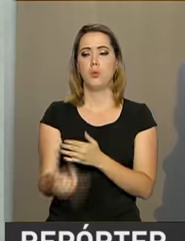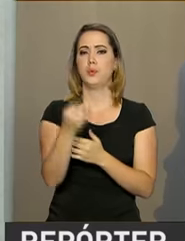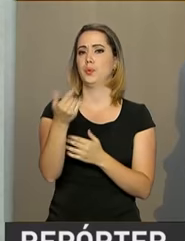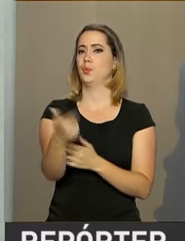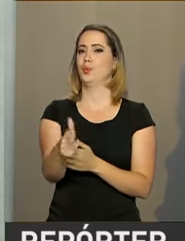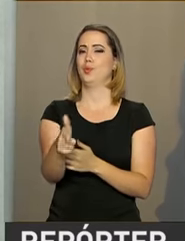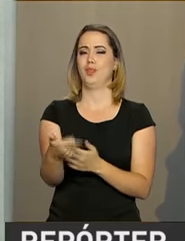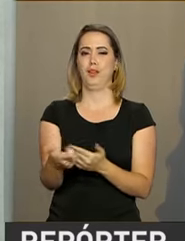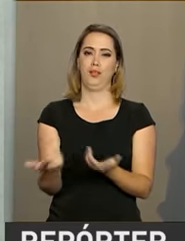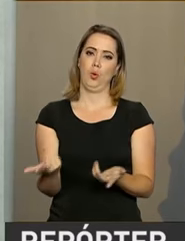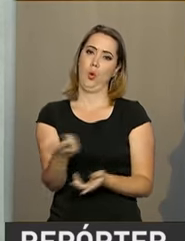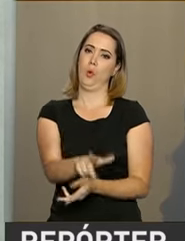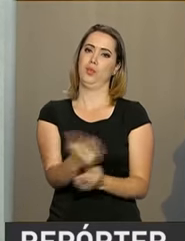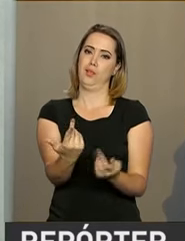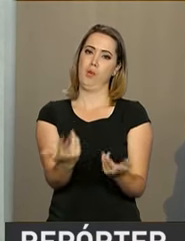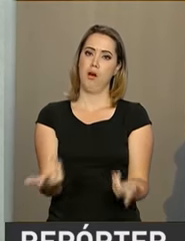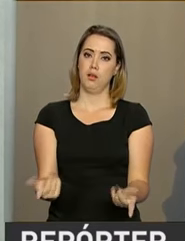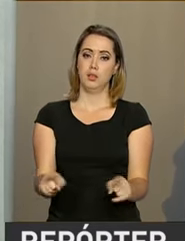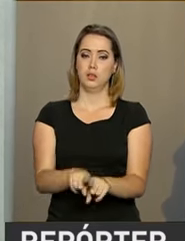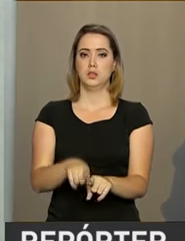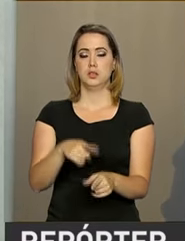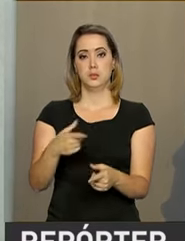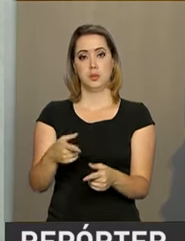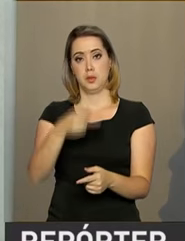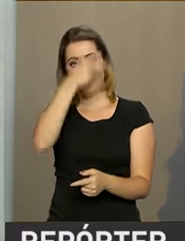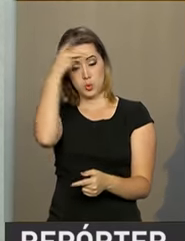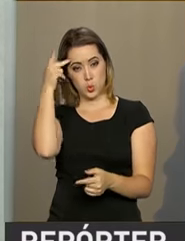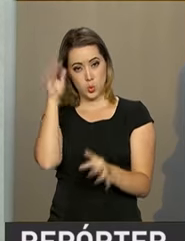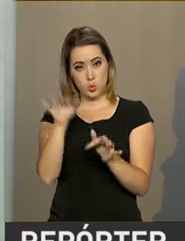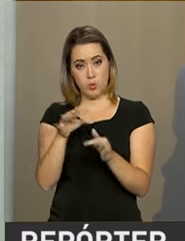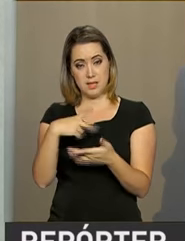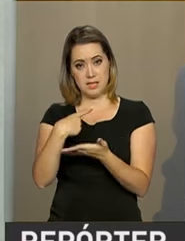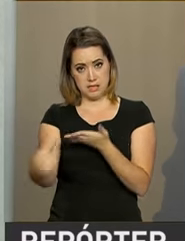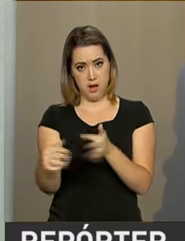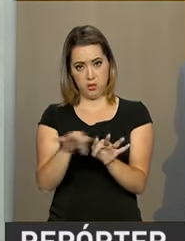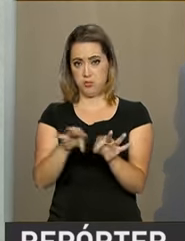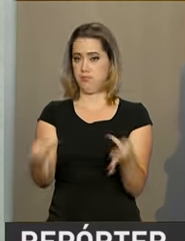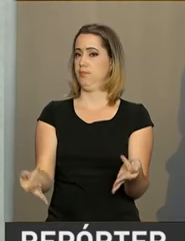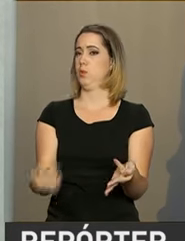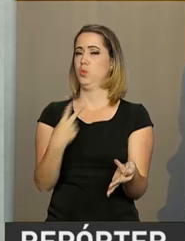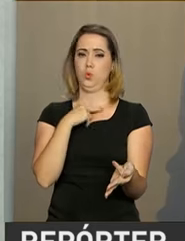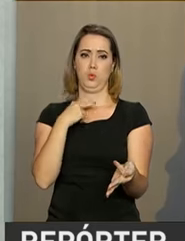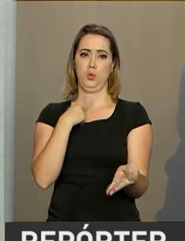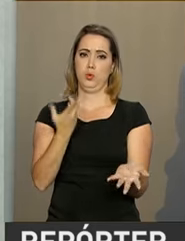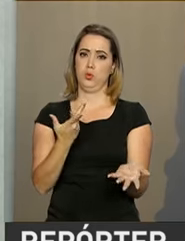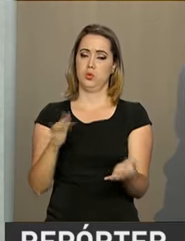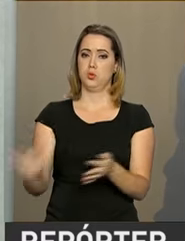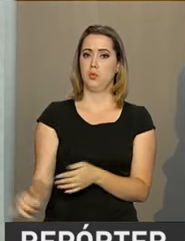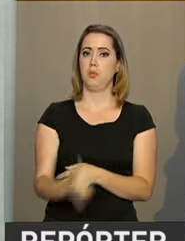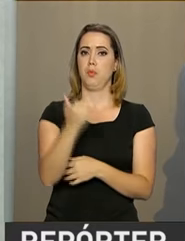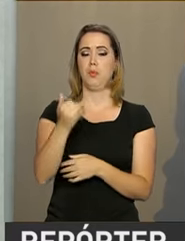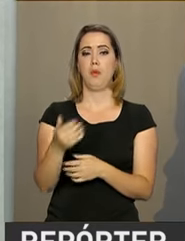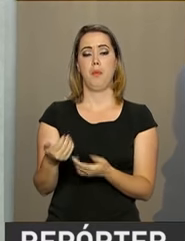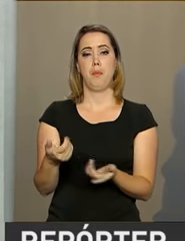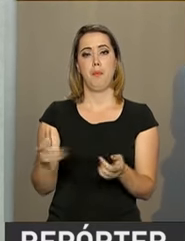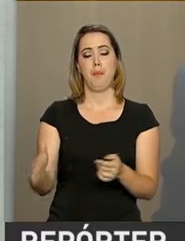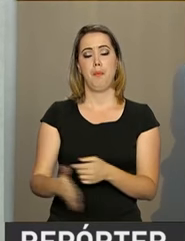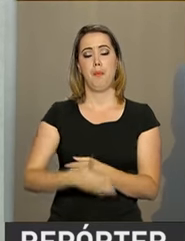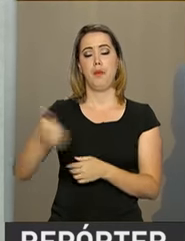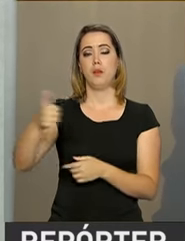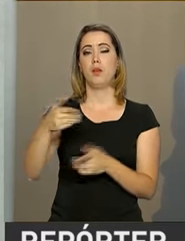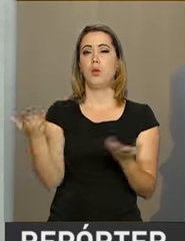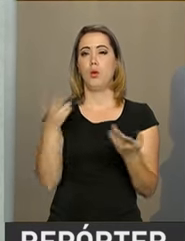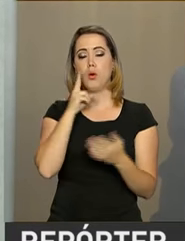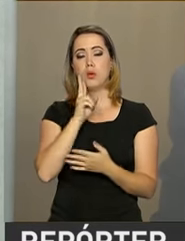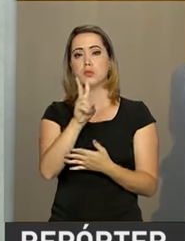oportunidade e segundo não saiam do simples para poder aproveitar esse surto esses